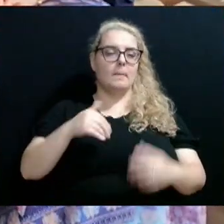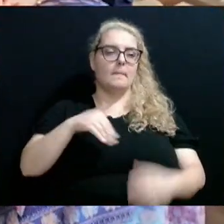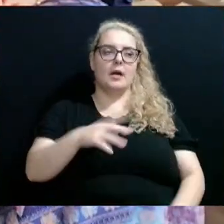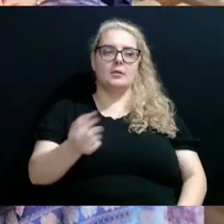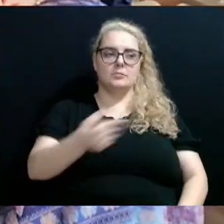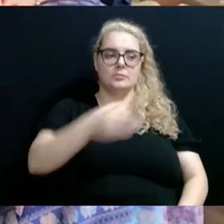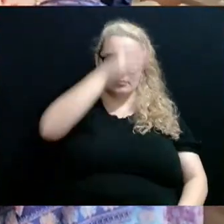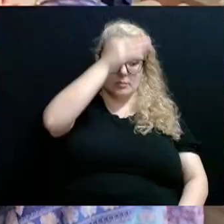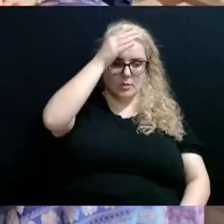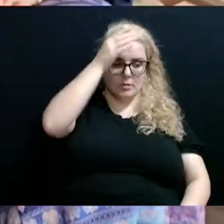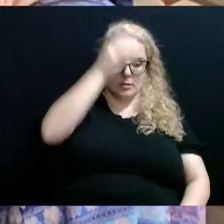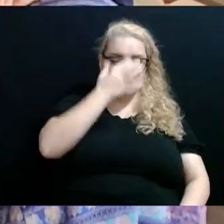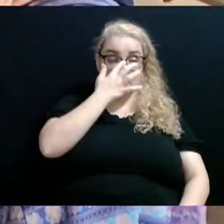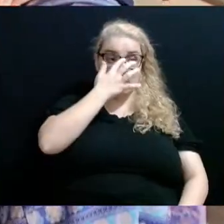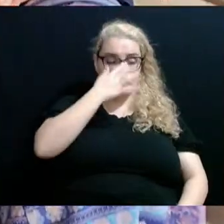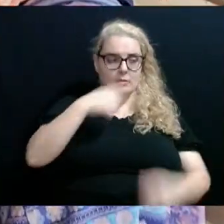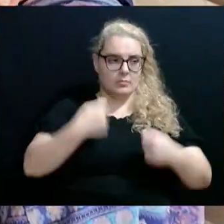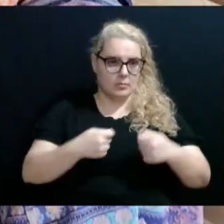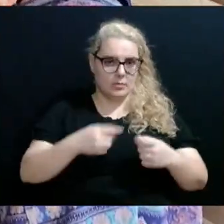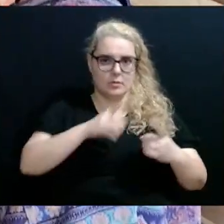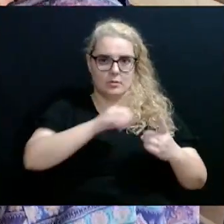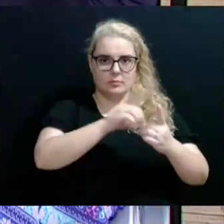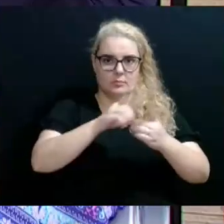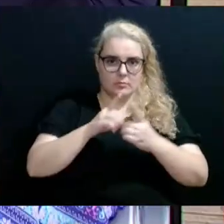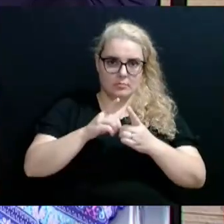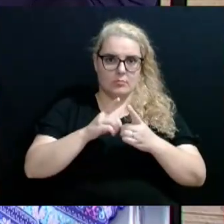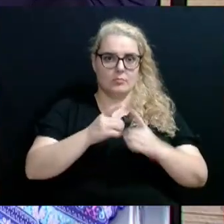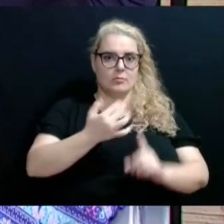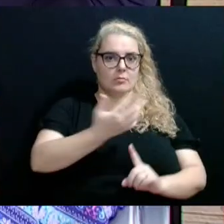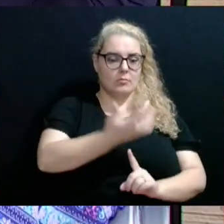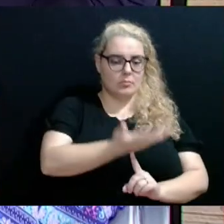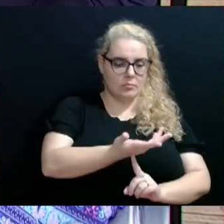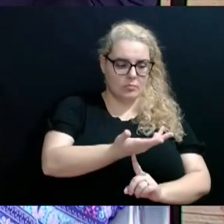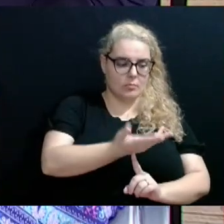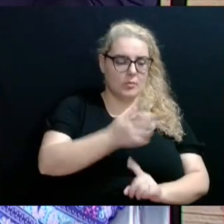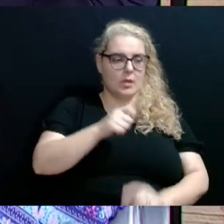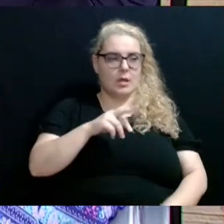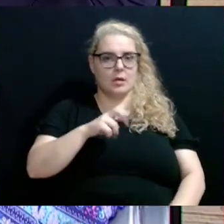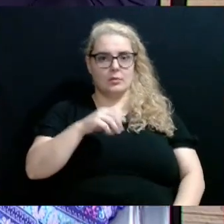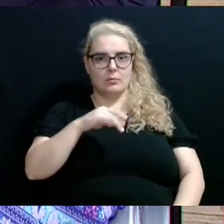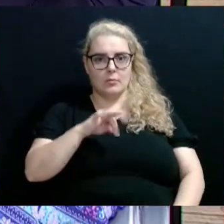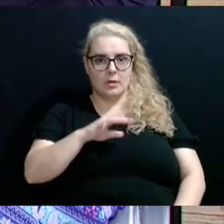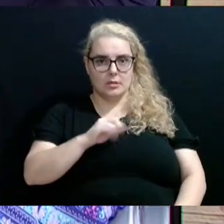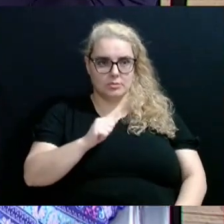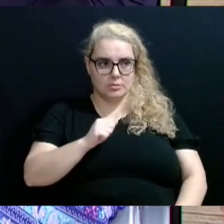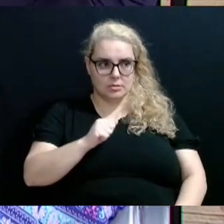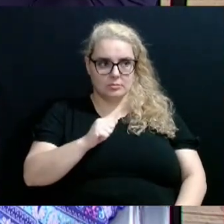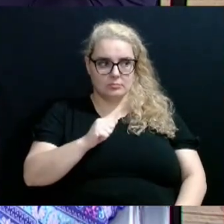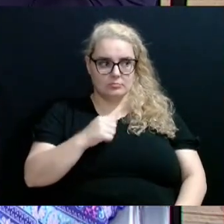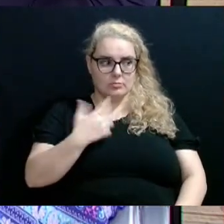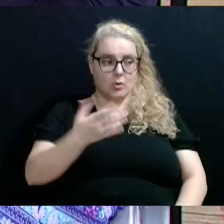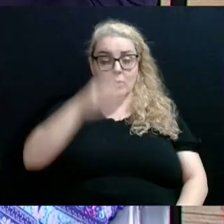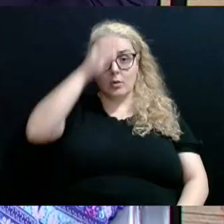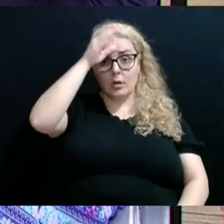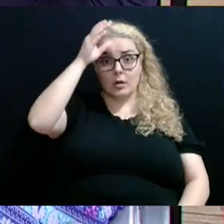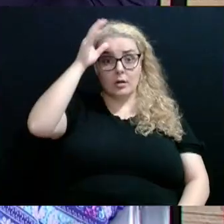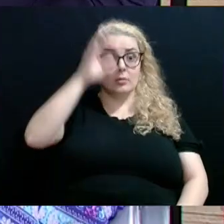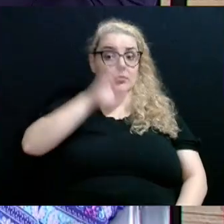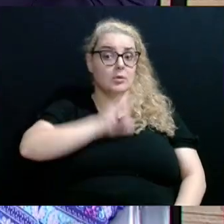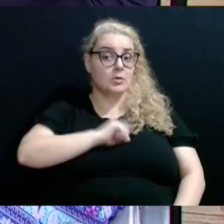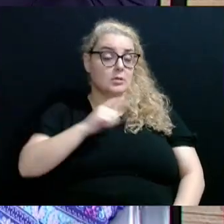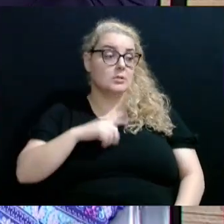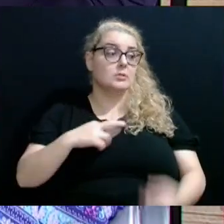também preciso atender com a vela aromática aquele cliente que gosta, que tem essa questão